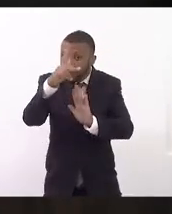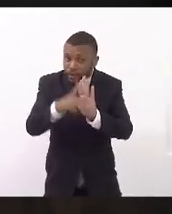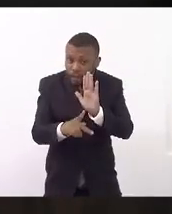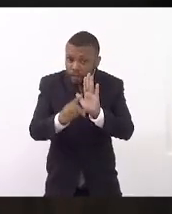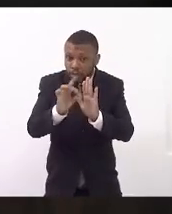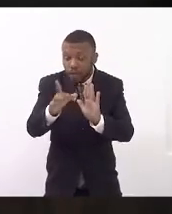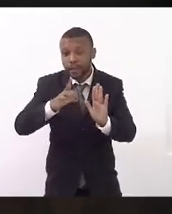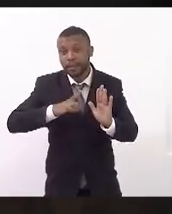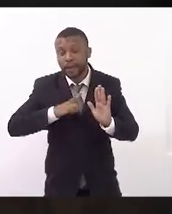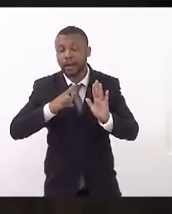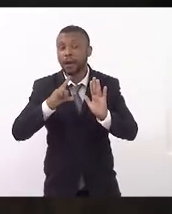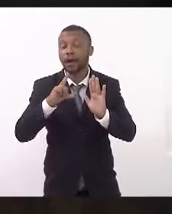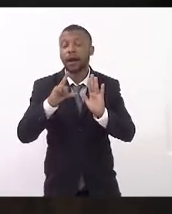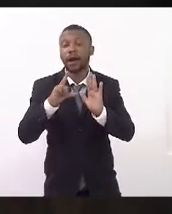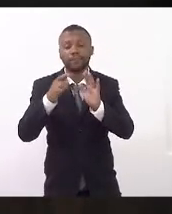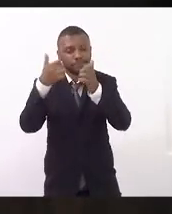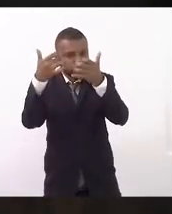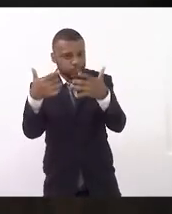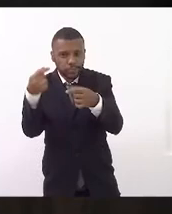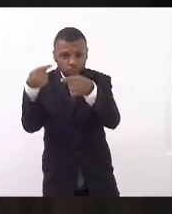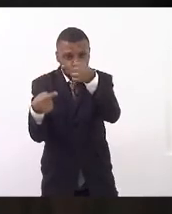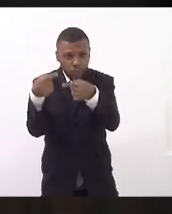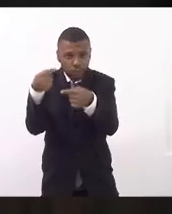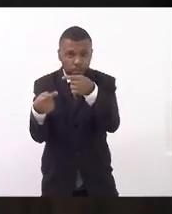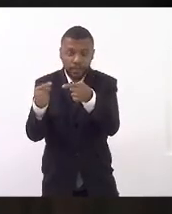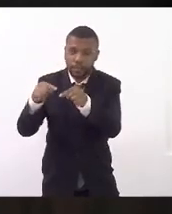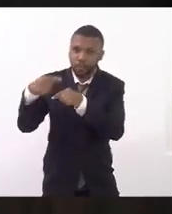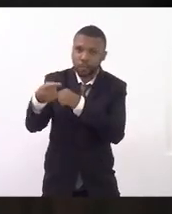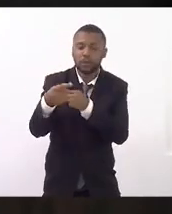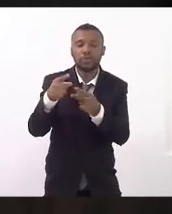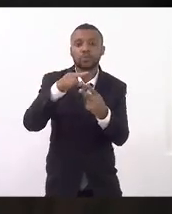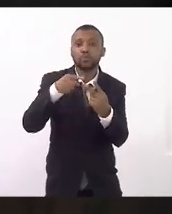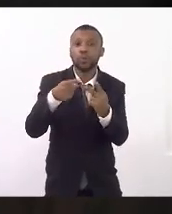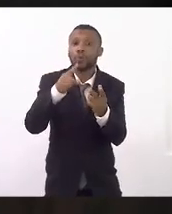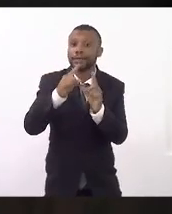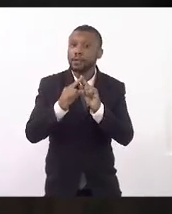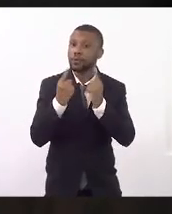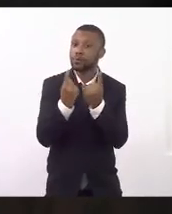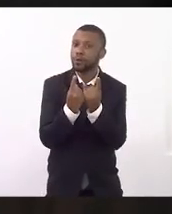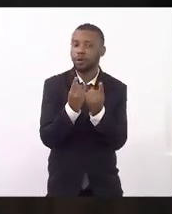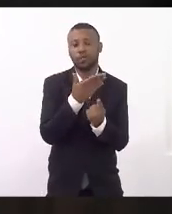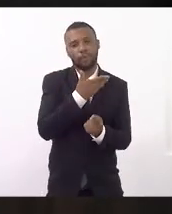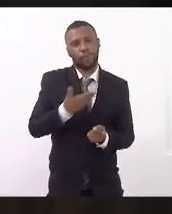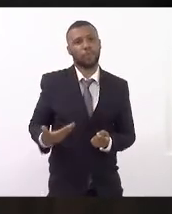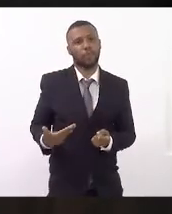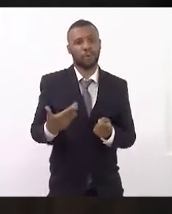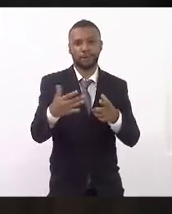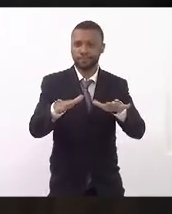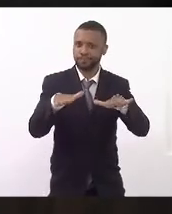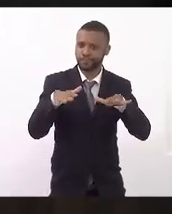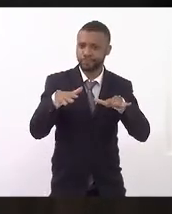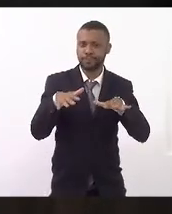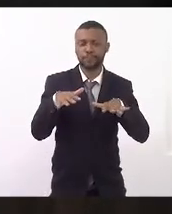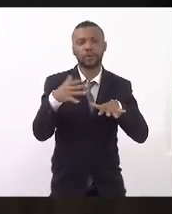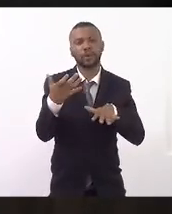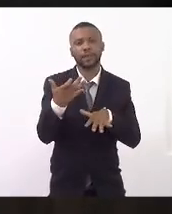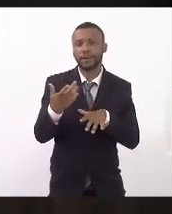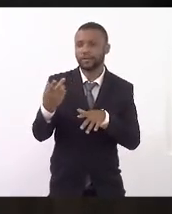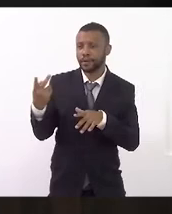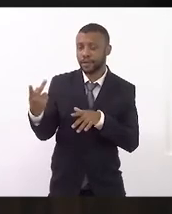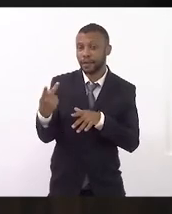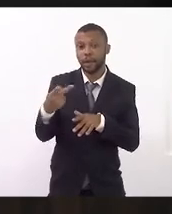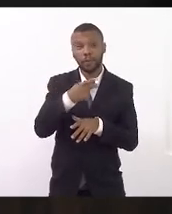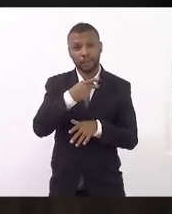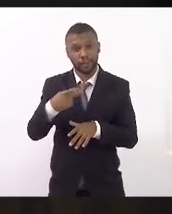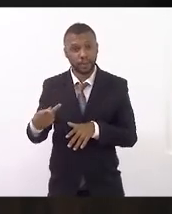depois de duas audiências públicas. Queria que Vossa Excelência e o presidente da Comissão de Agricultura... e